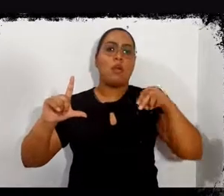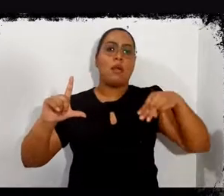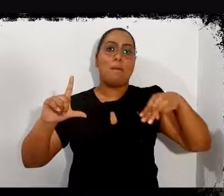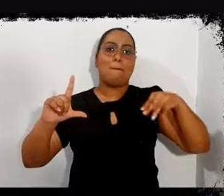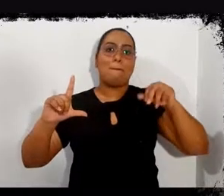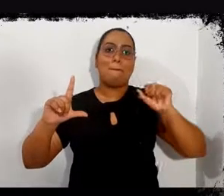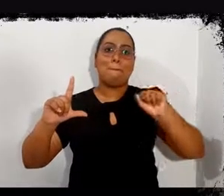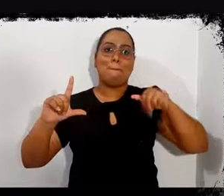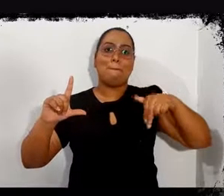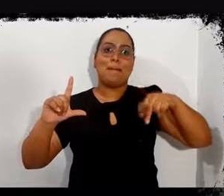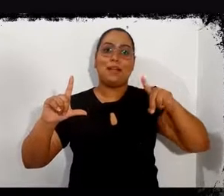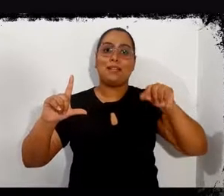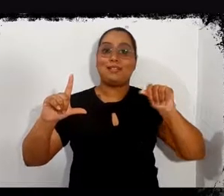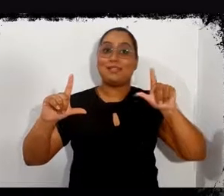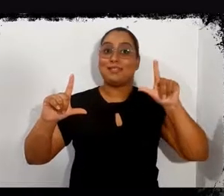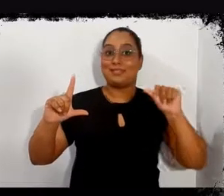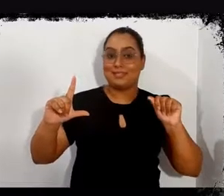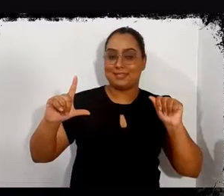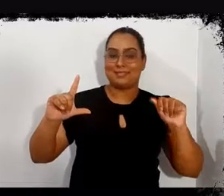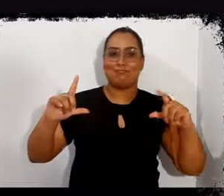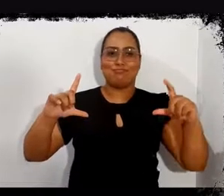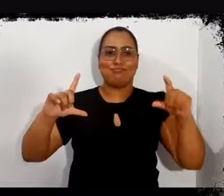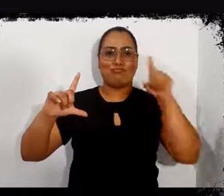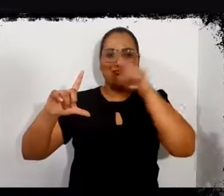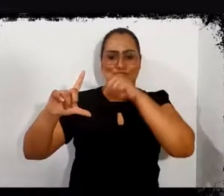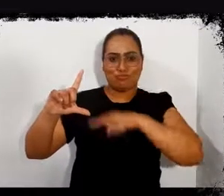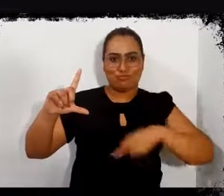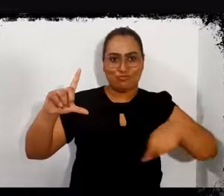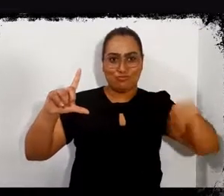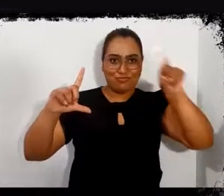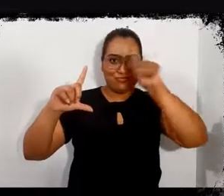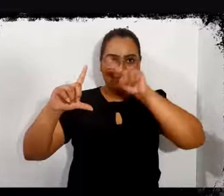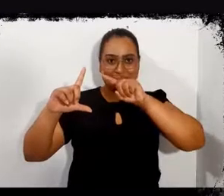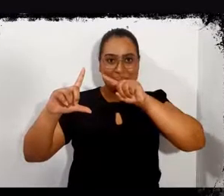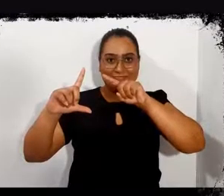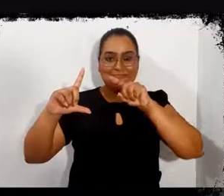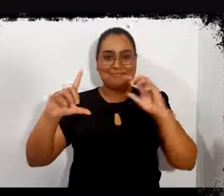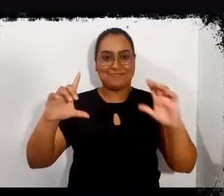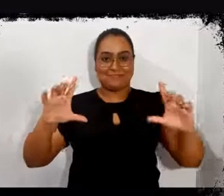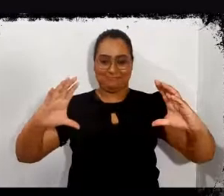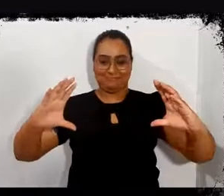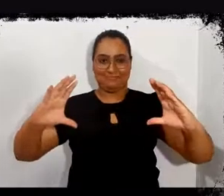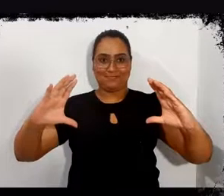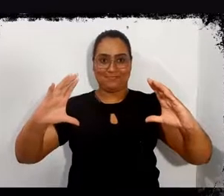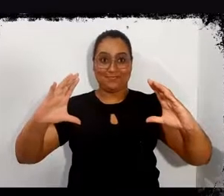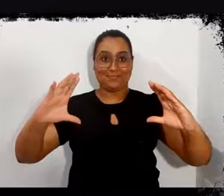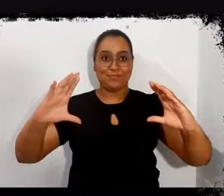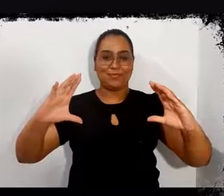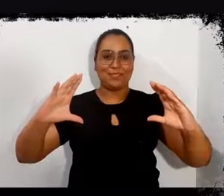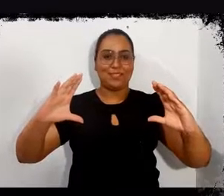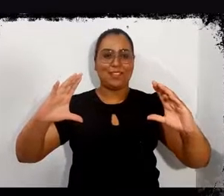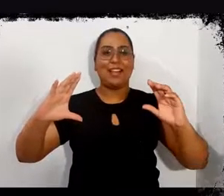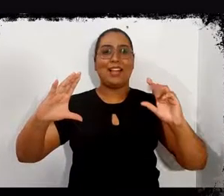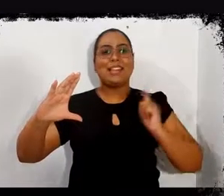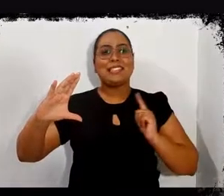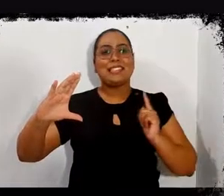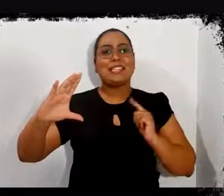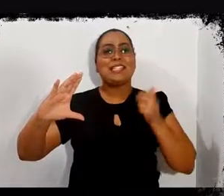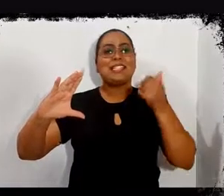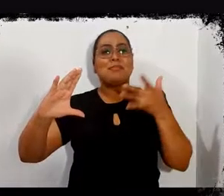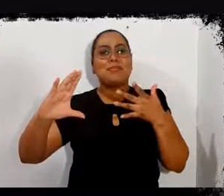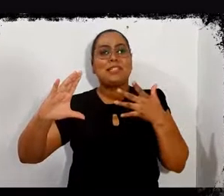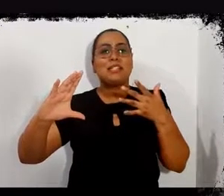essa relação entre o homem e o cosmo. A mandala, ela representa o centro